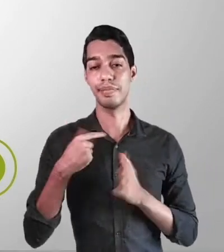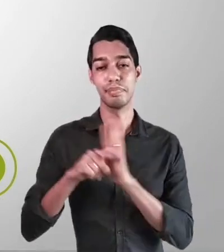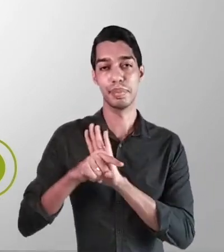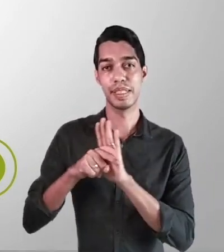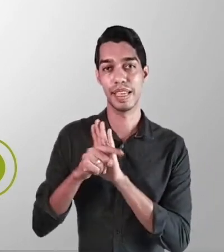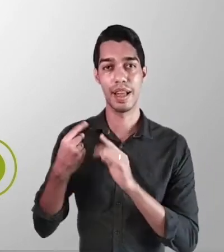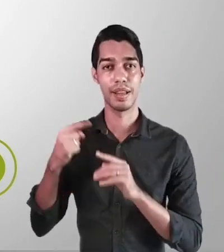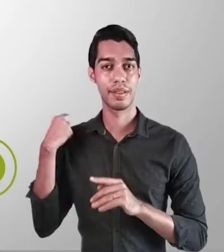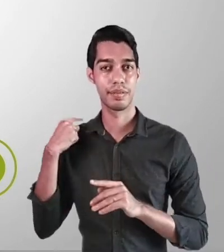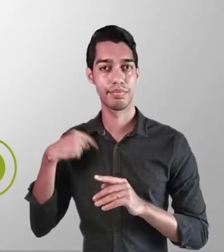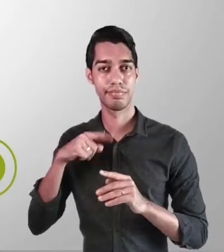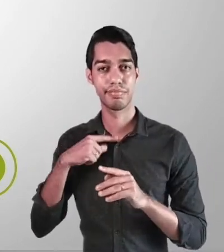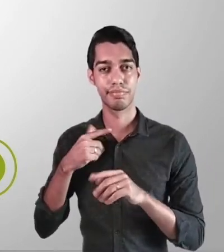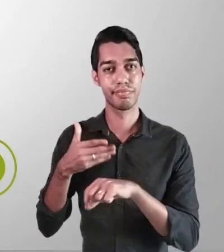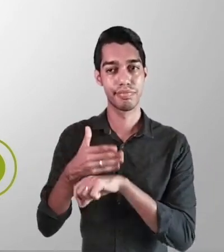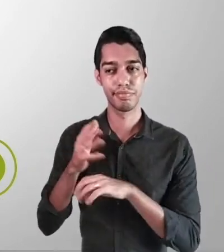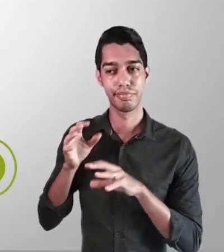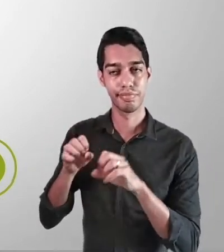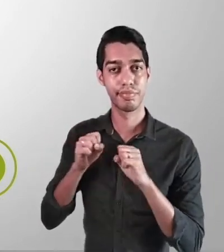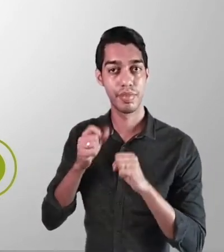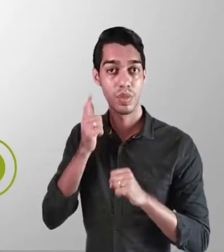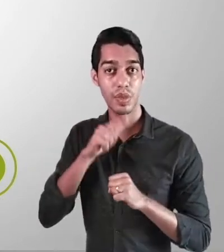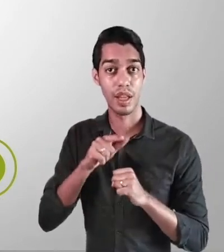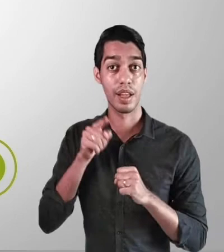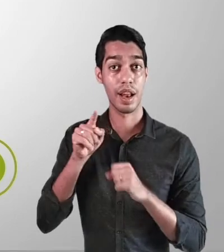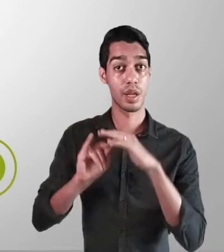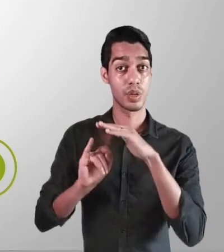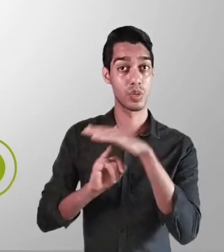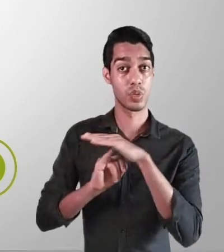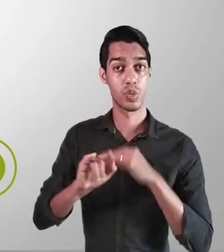tivemos acesso do Instituto Locomotiva,